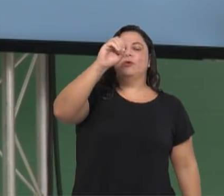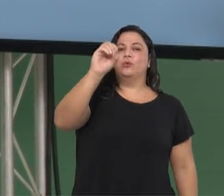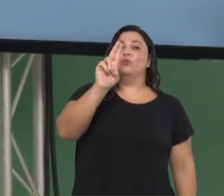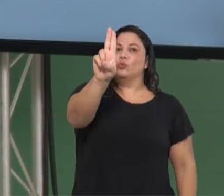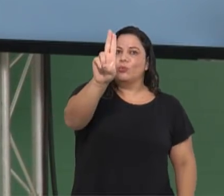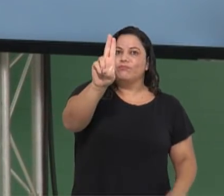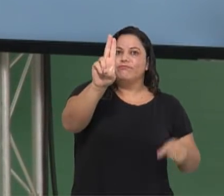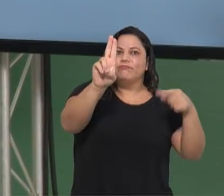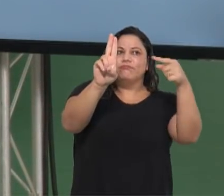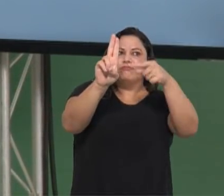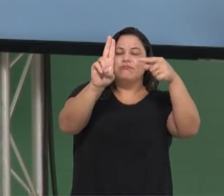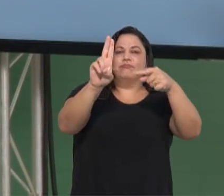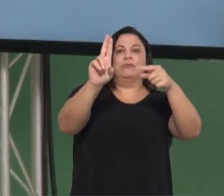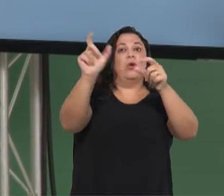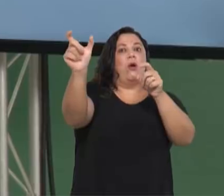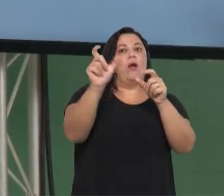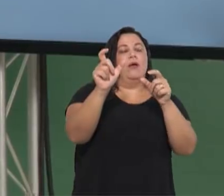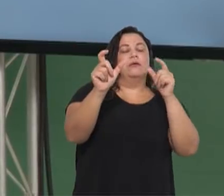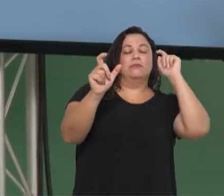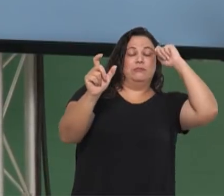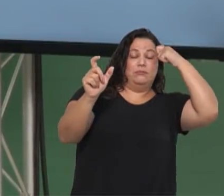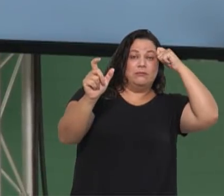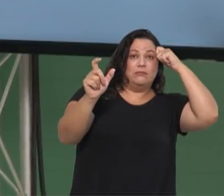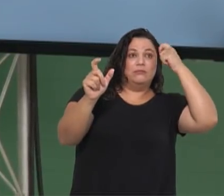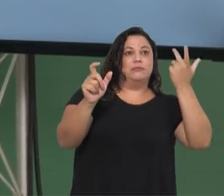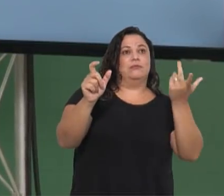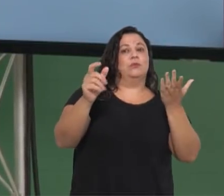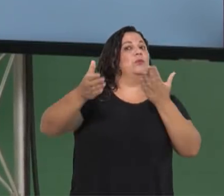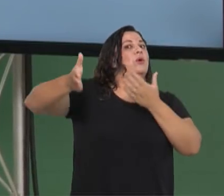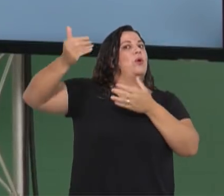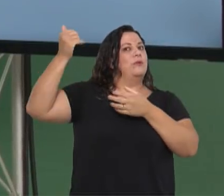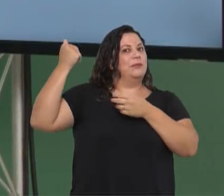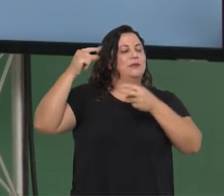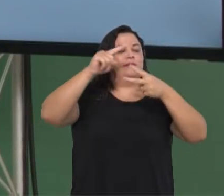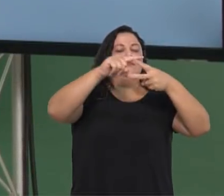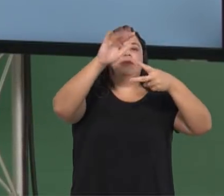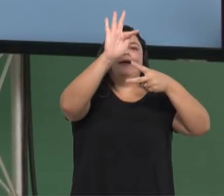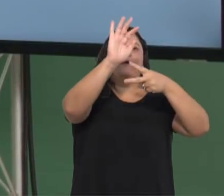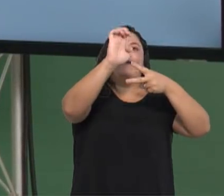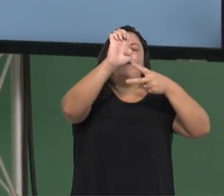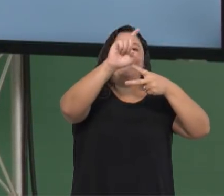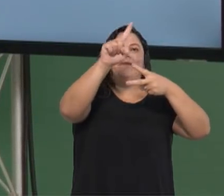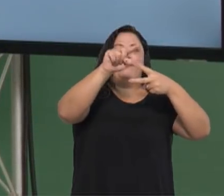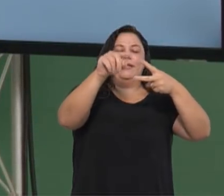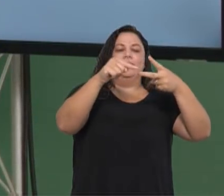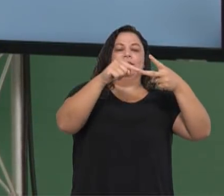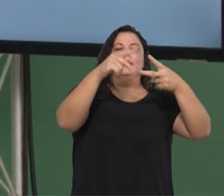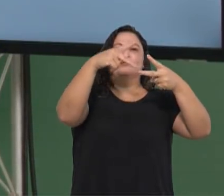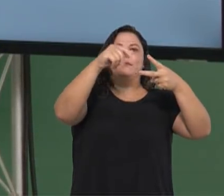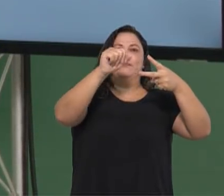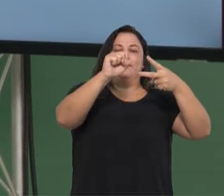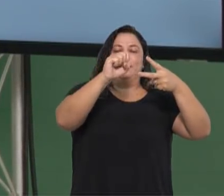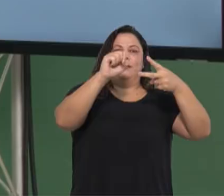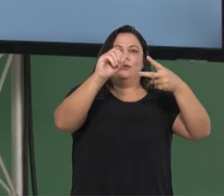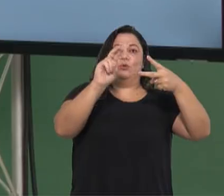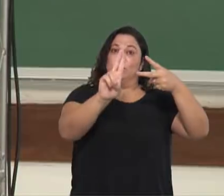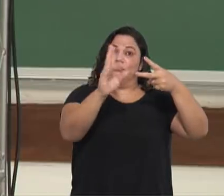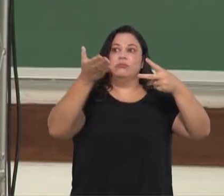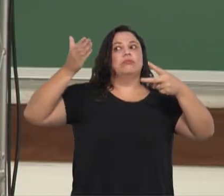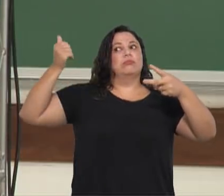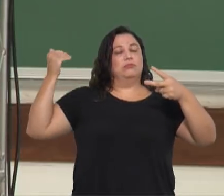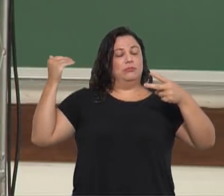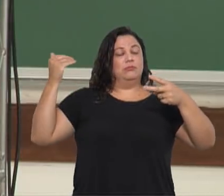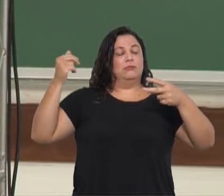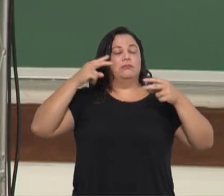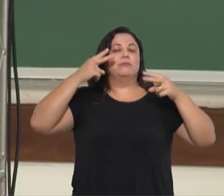passou. Os dois estão no passado. Vamos verificar aqui.